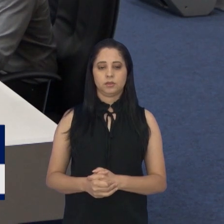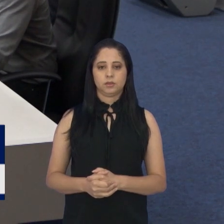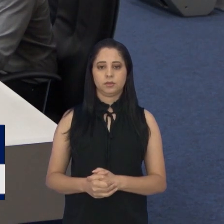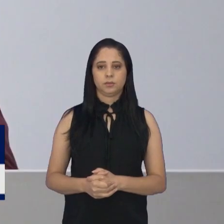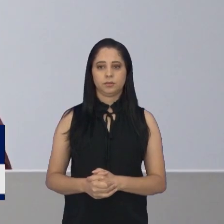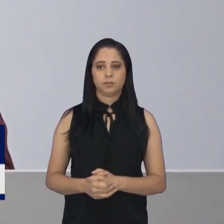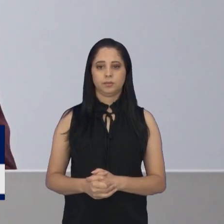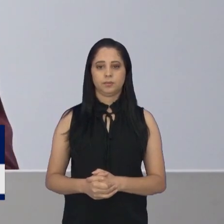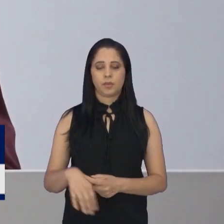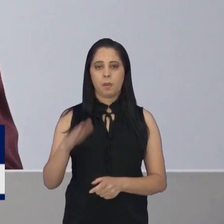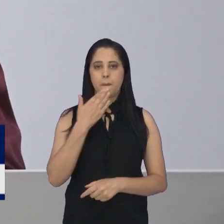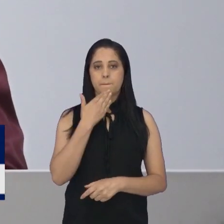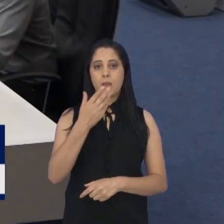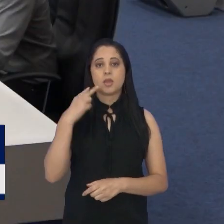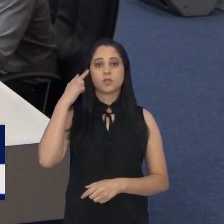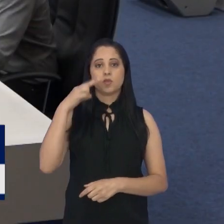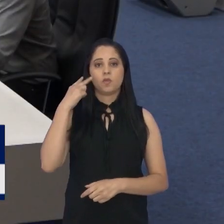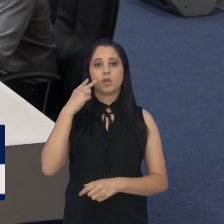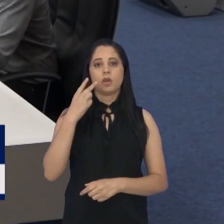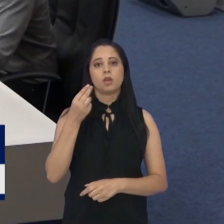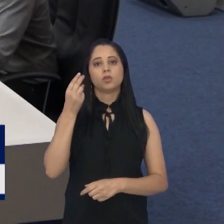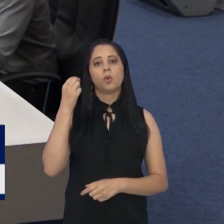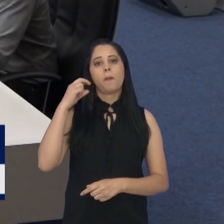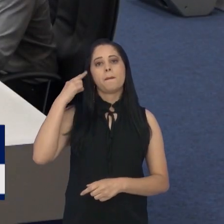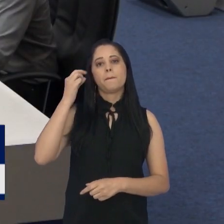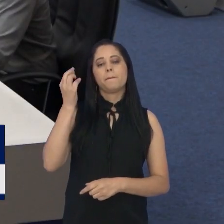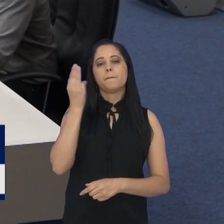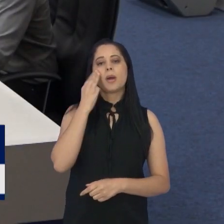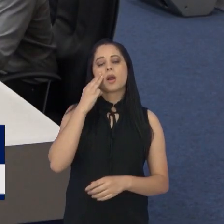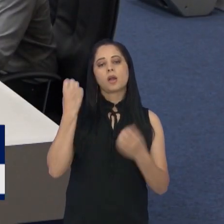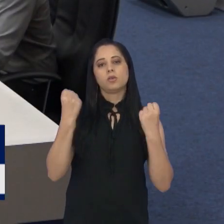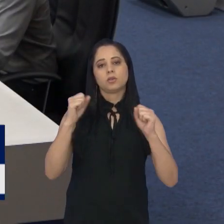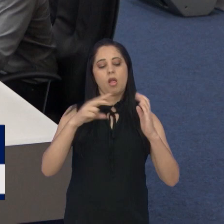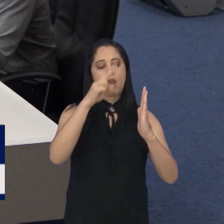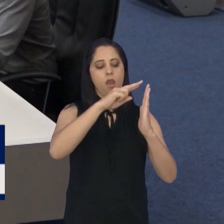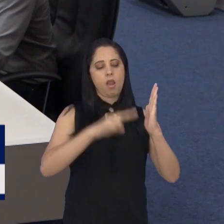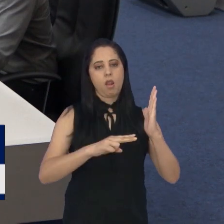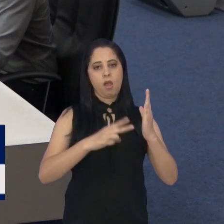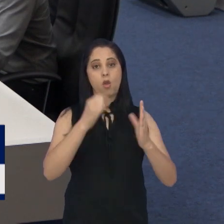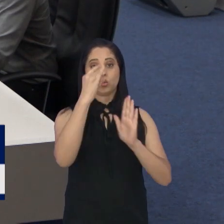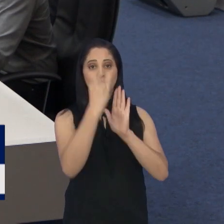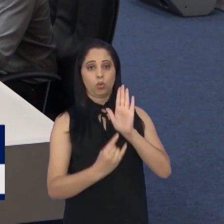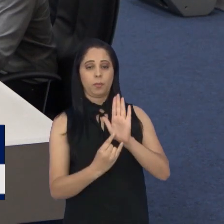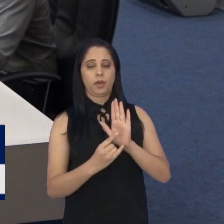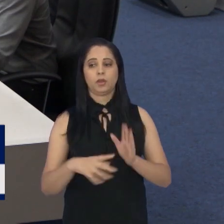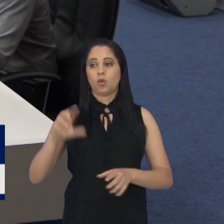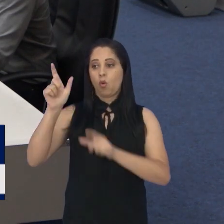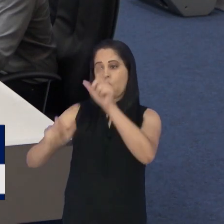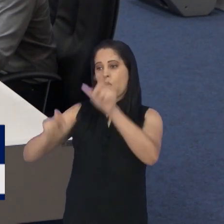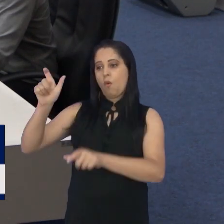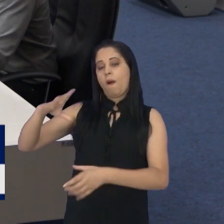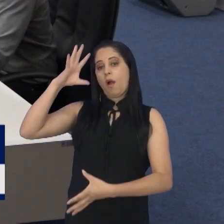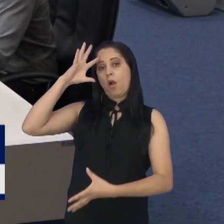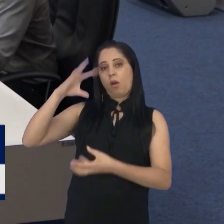Peço ao vereador Marcão da Academia que faça a leitura dos processos para a ciência dos senhores vereadores.